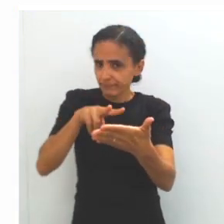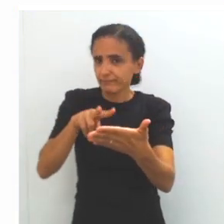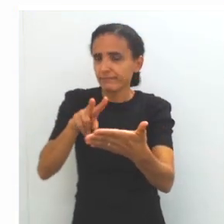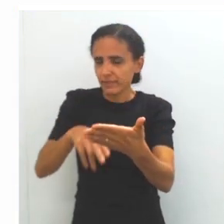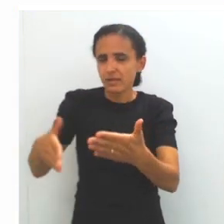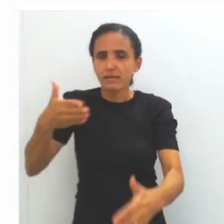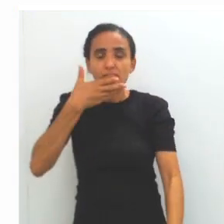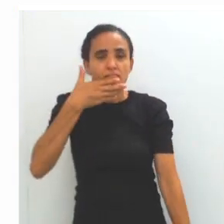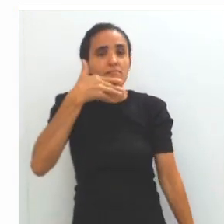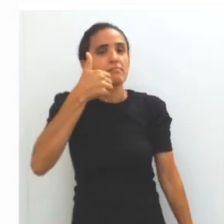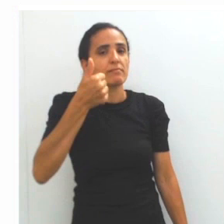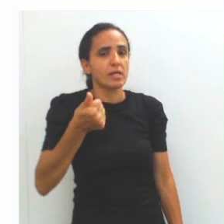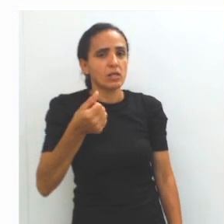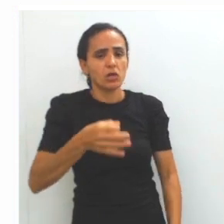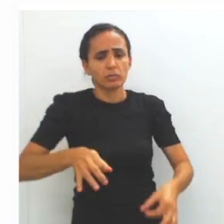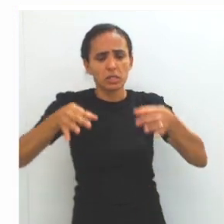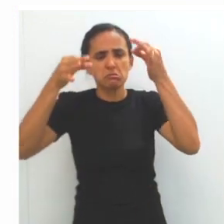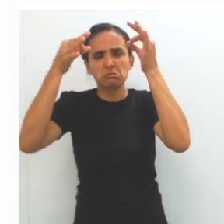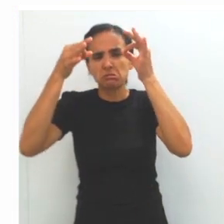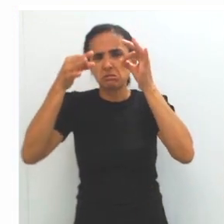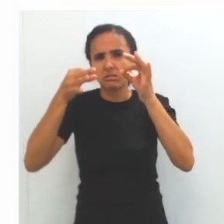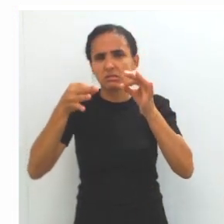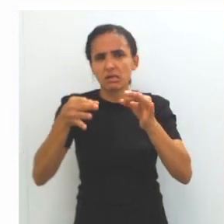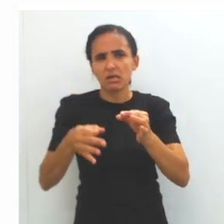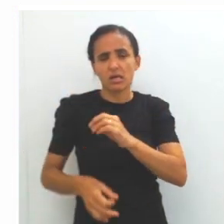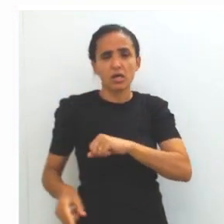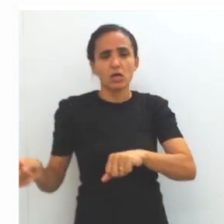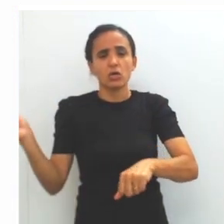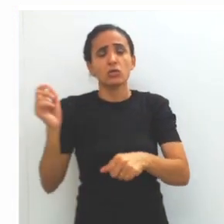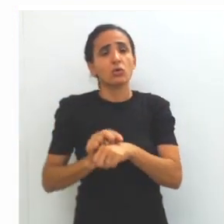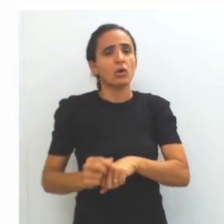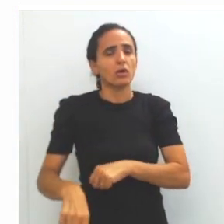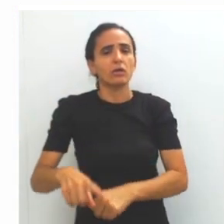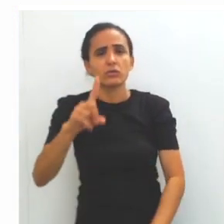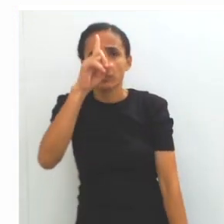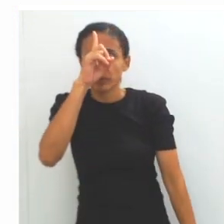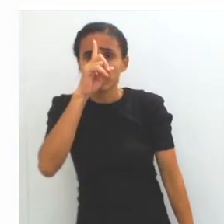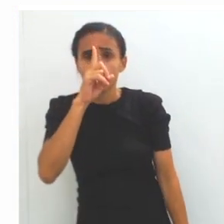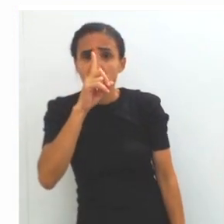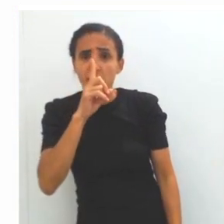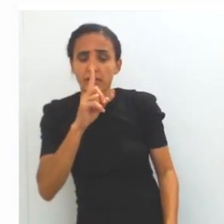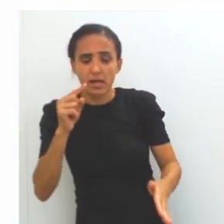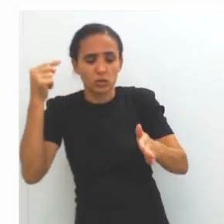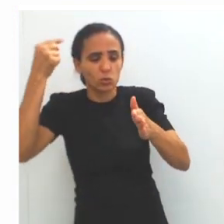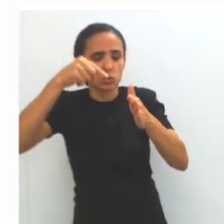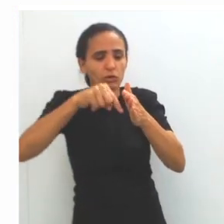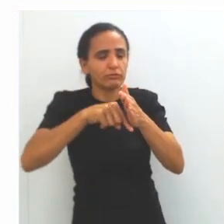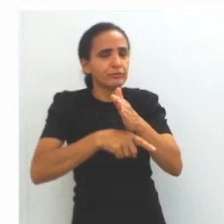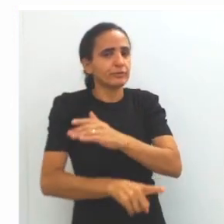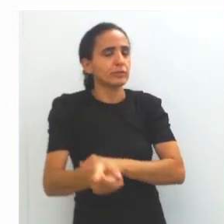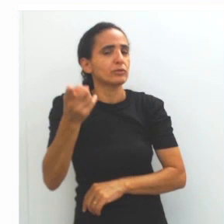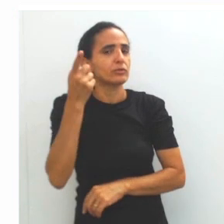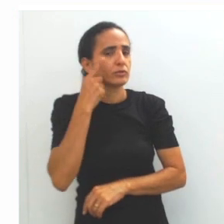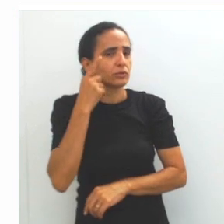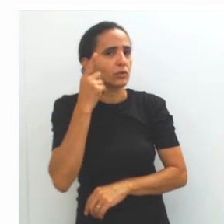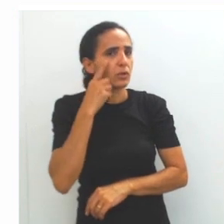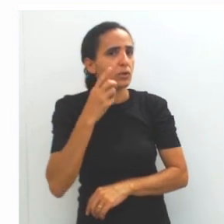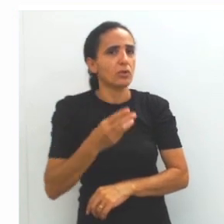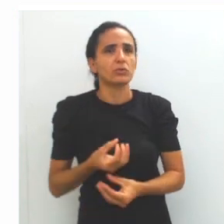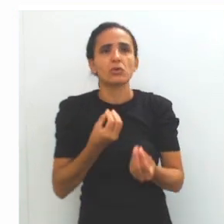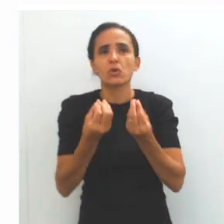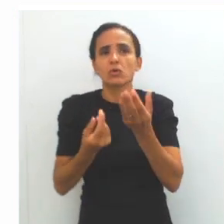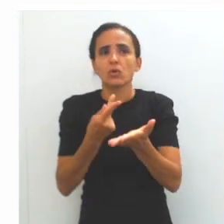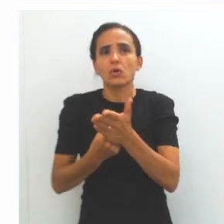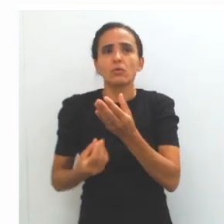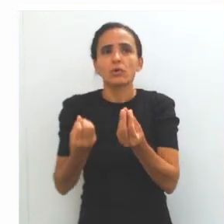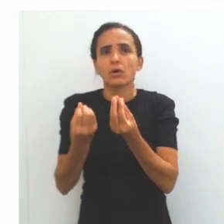retina está agora no local certo, no pontinho amarelo, no fundão do olho. Ok?